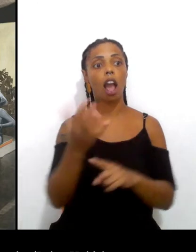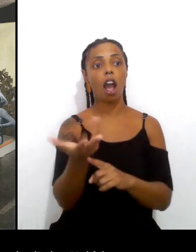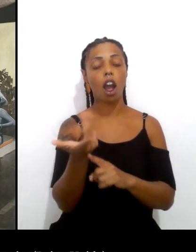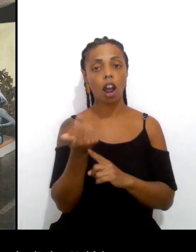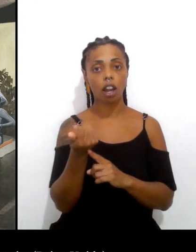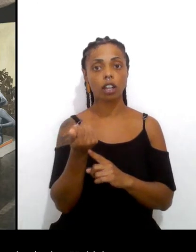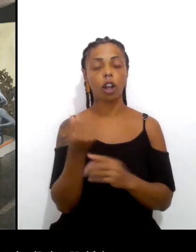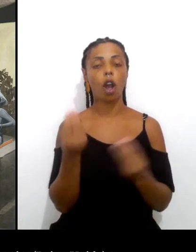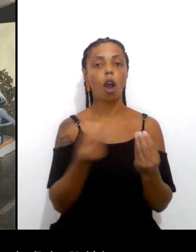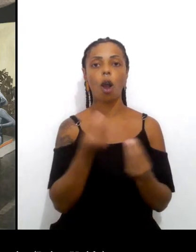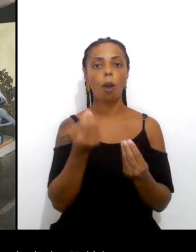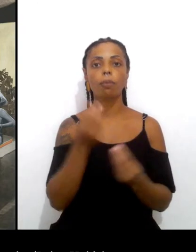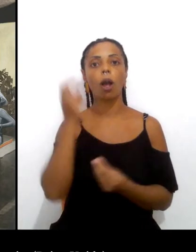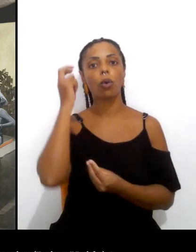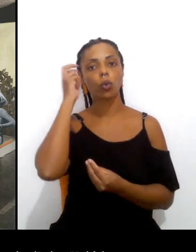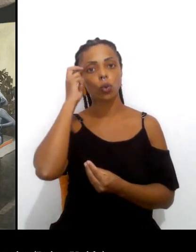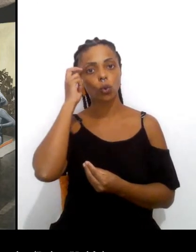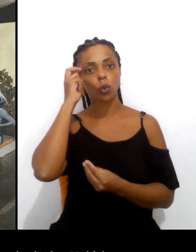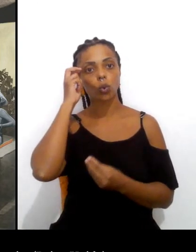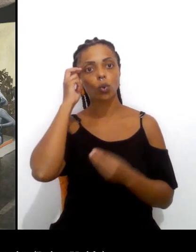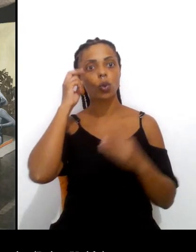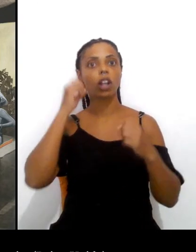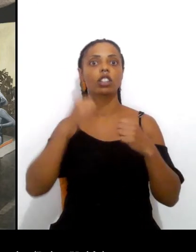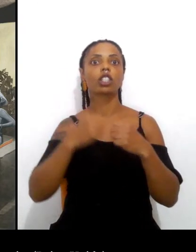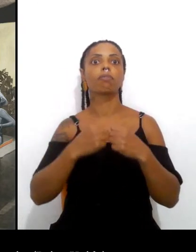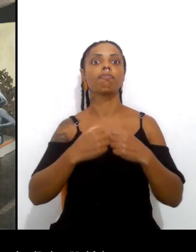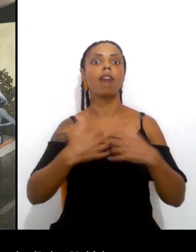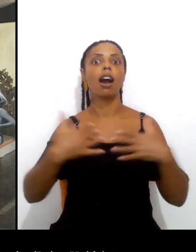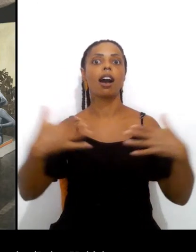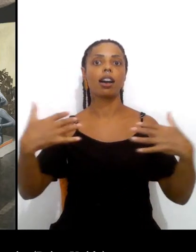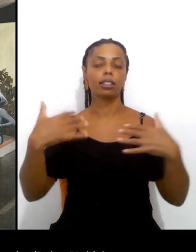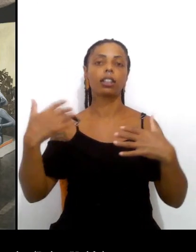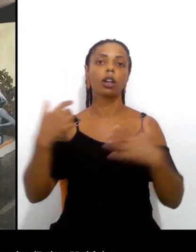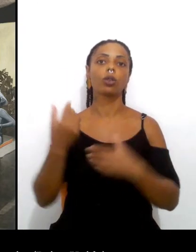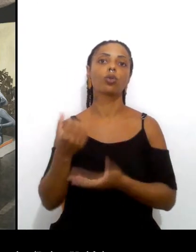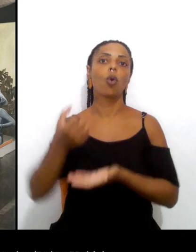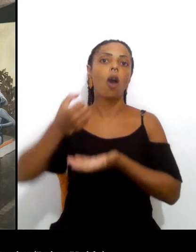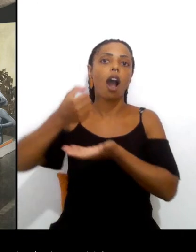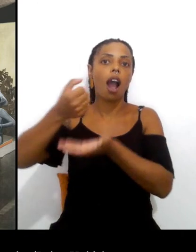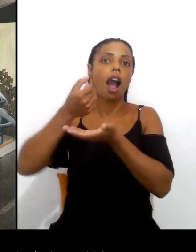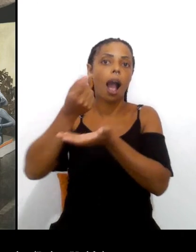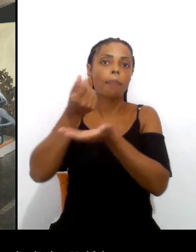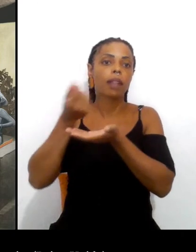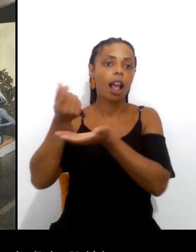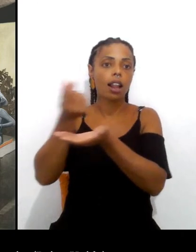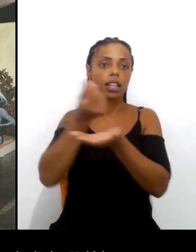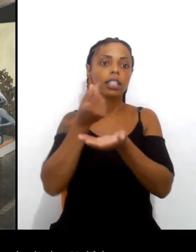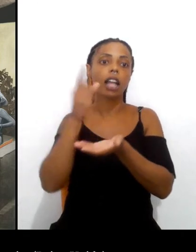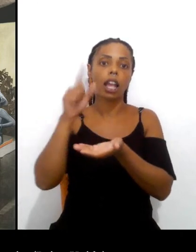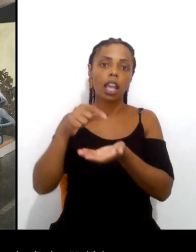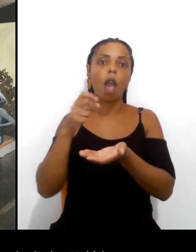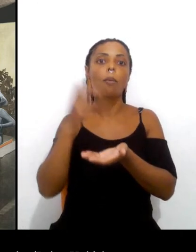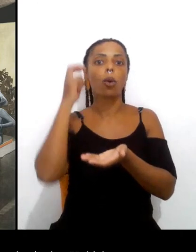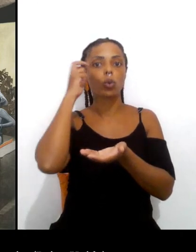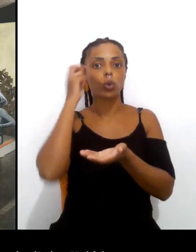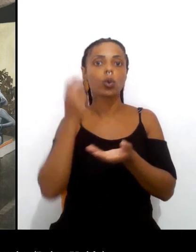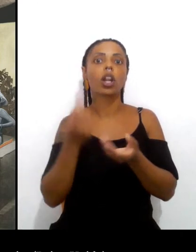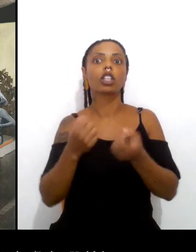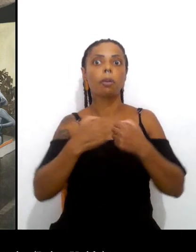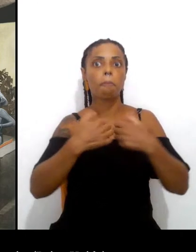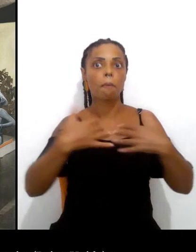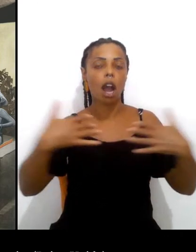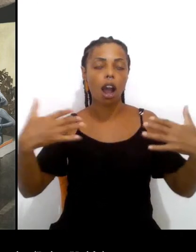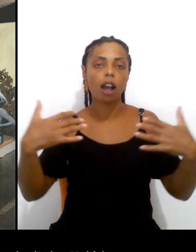de massas do capitalismo que tipicamente é uma cultura de massas Americanas uma cultura de massas dos Estados Unidos